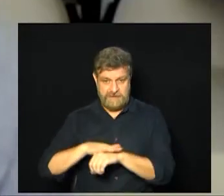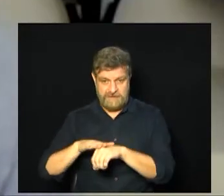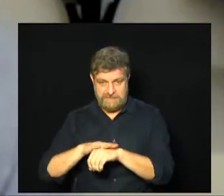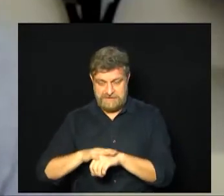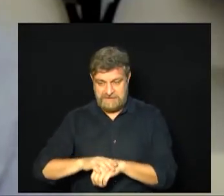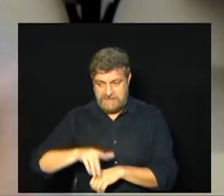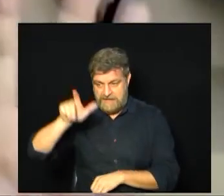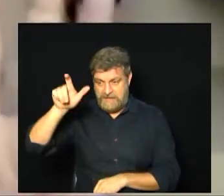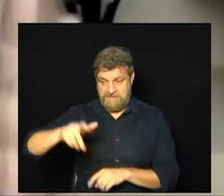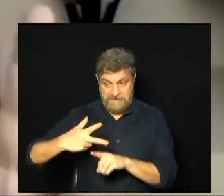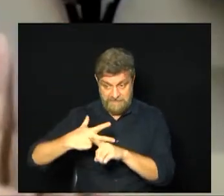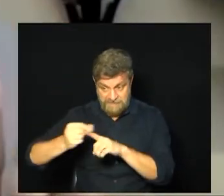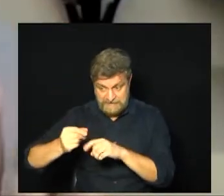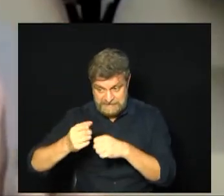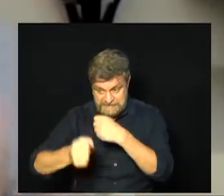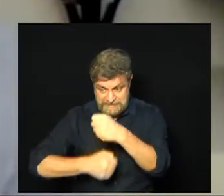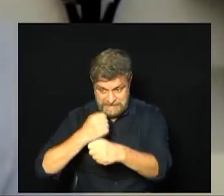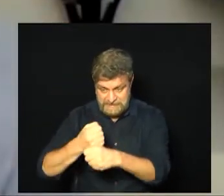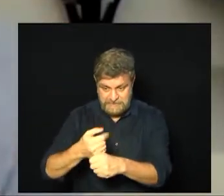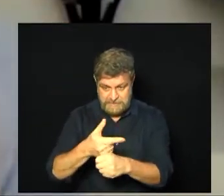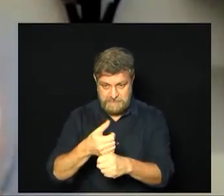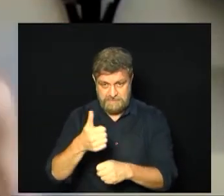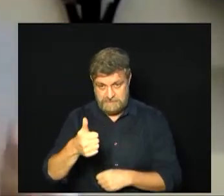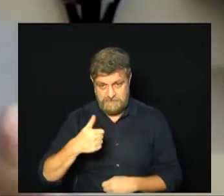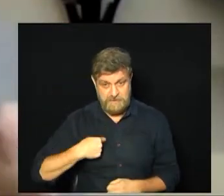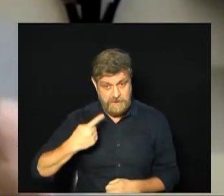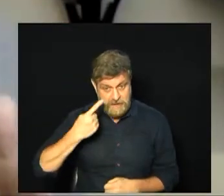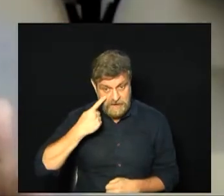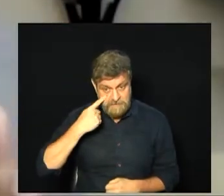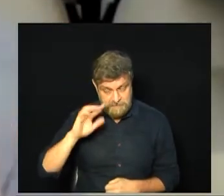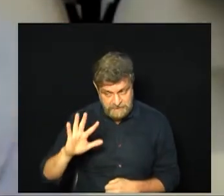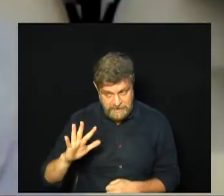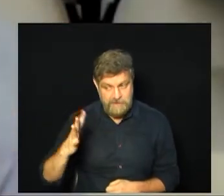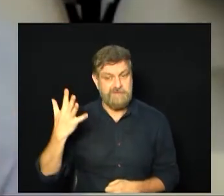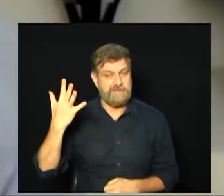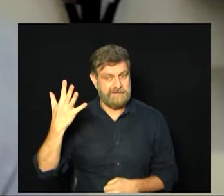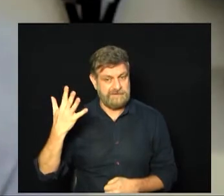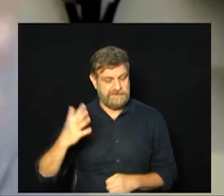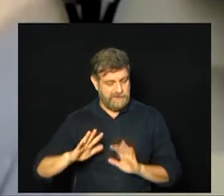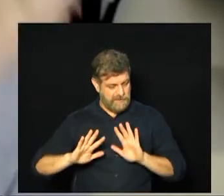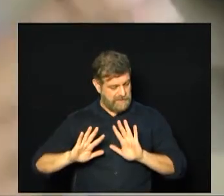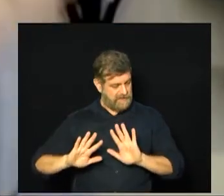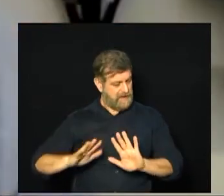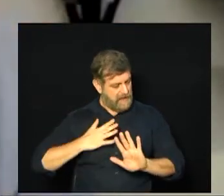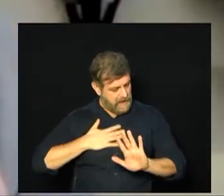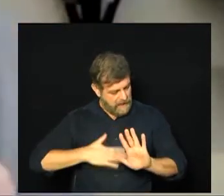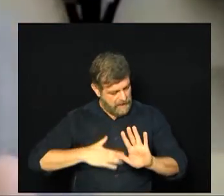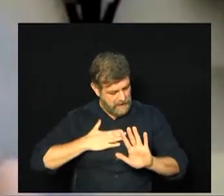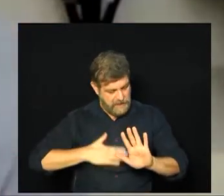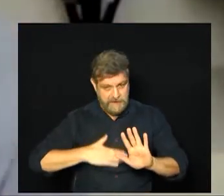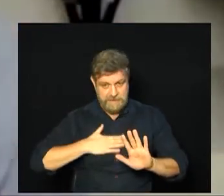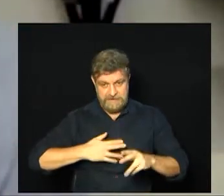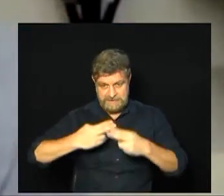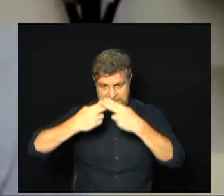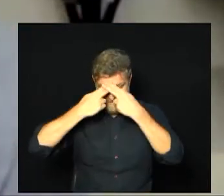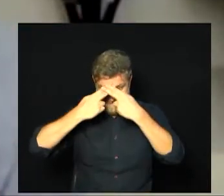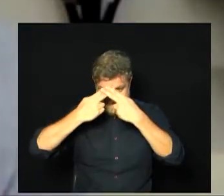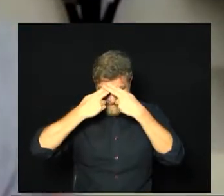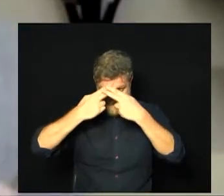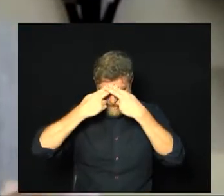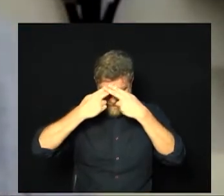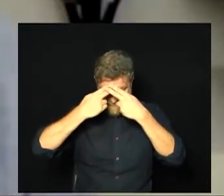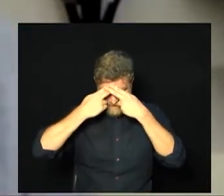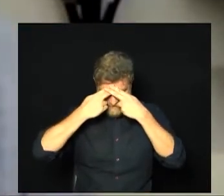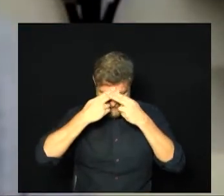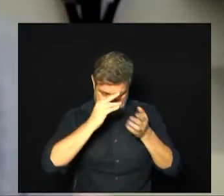brasileiro 2021. Calma lá, gente. Eu já vi muita coisa acontecer. Mas aí eu vou pegando os traumas que eu tive